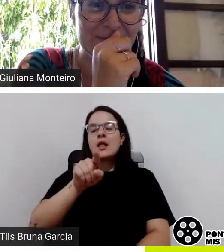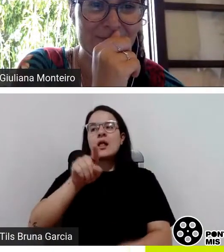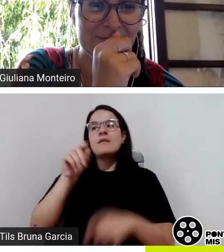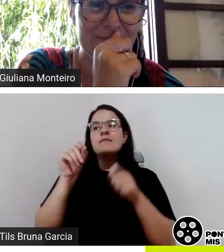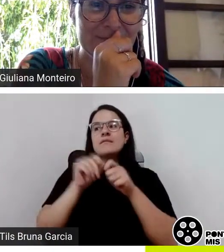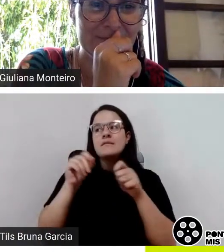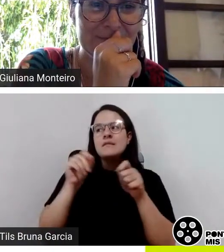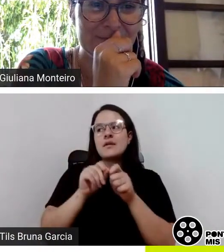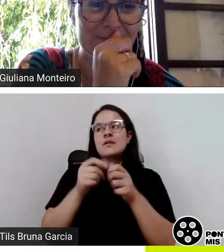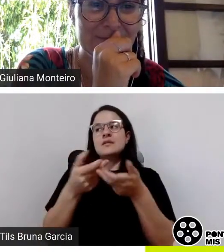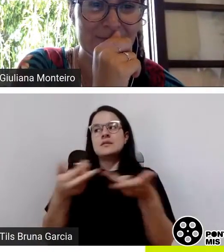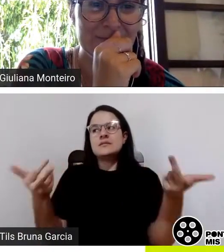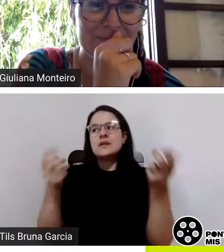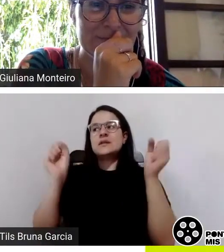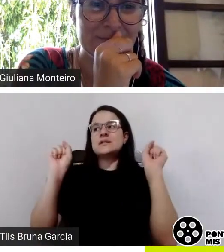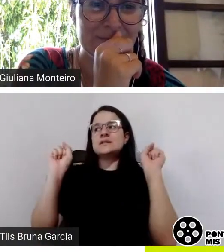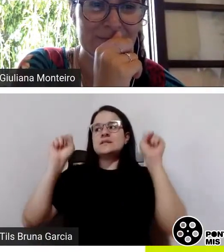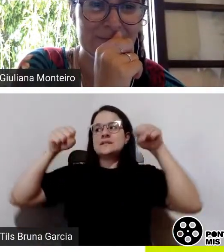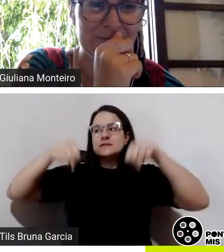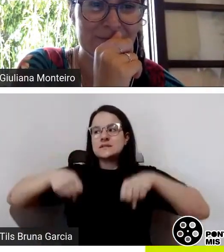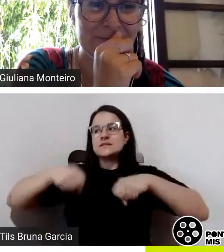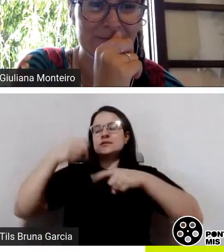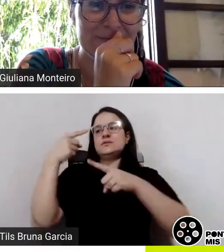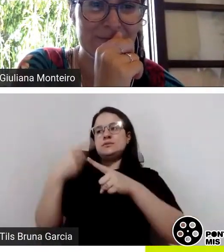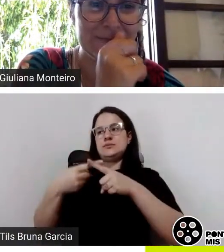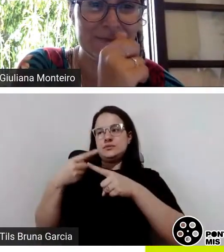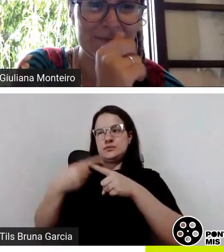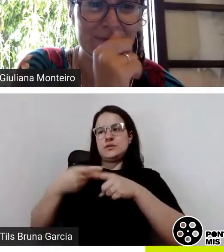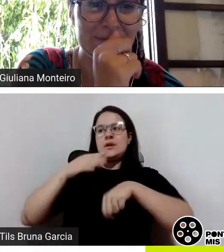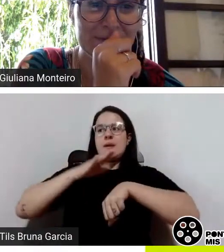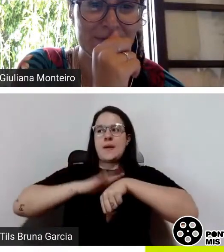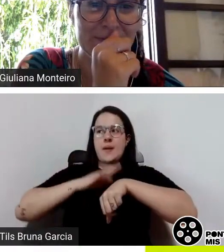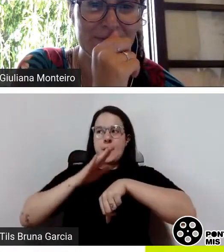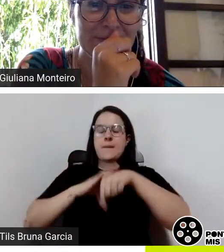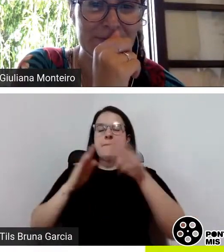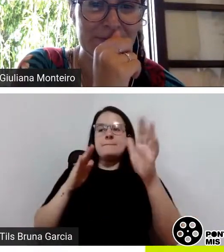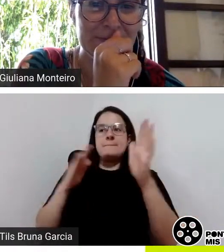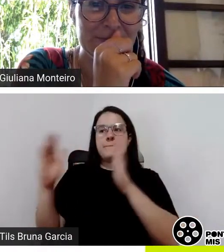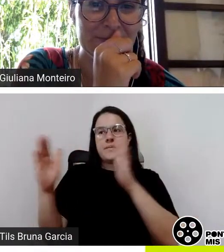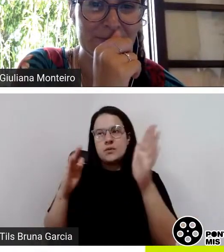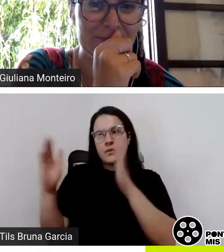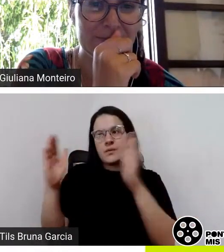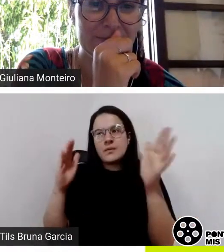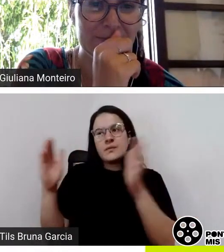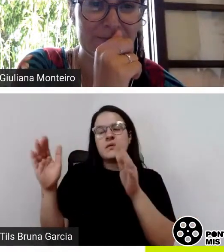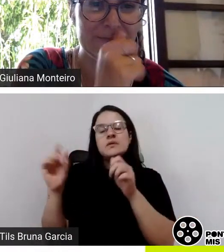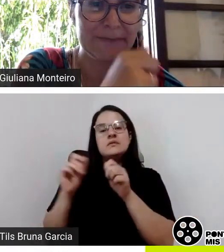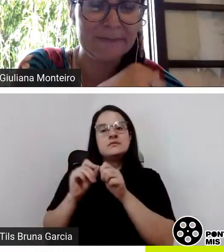já de hoje, do Sob Pressão, da série da TV? Nesse caminho,